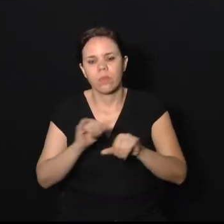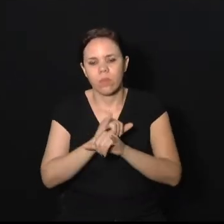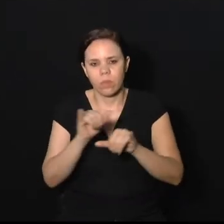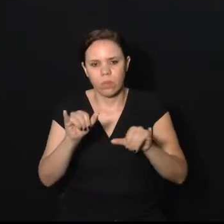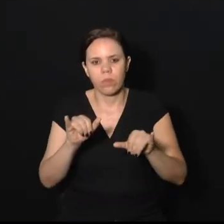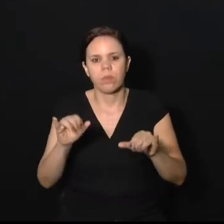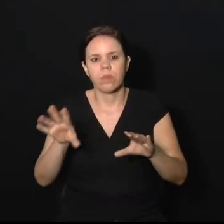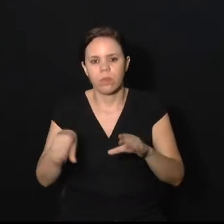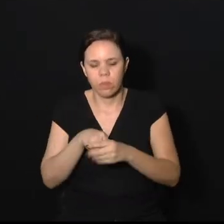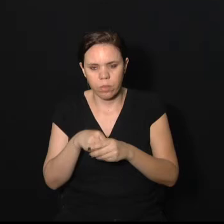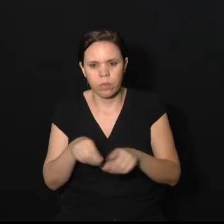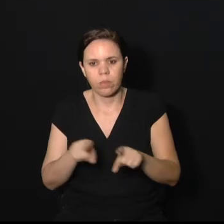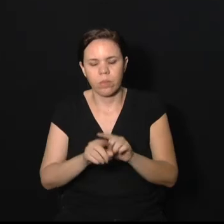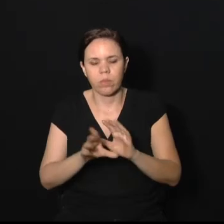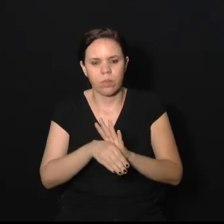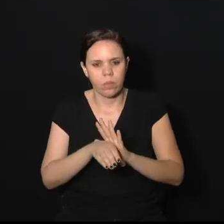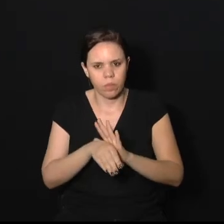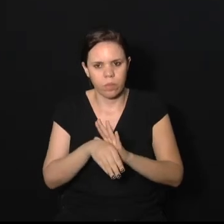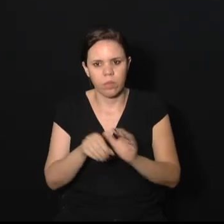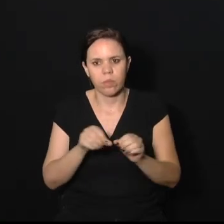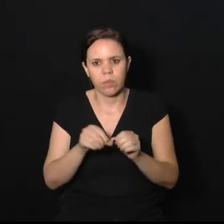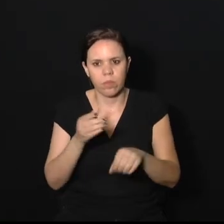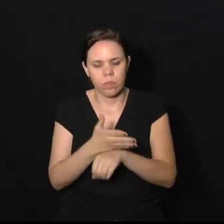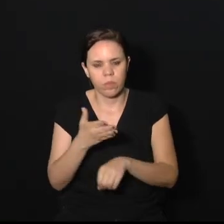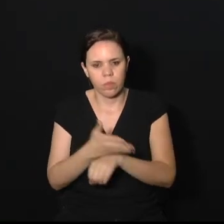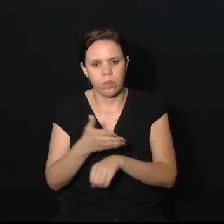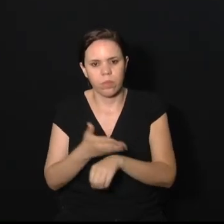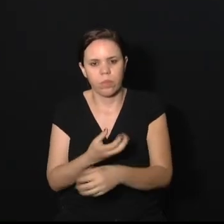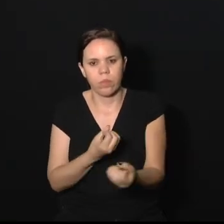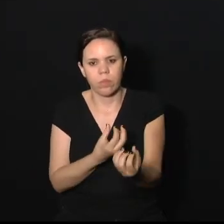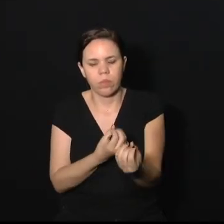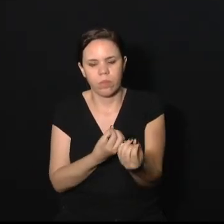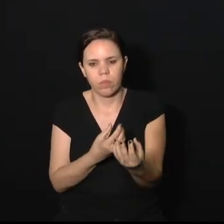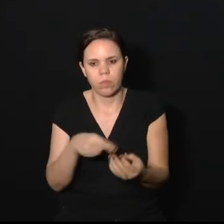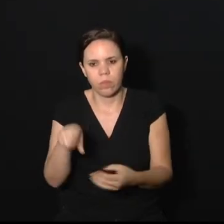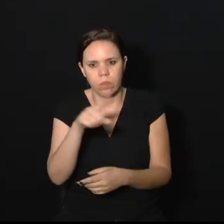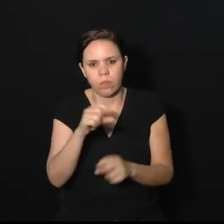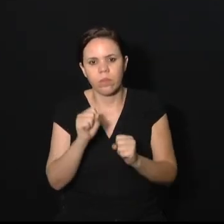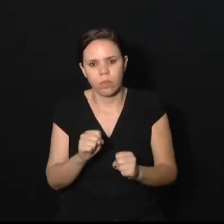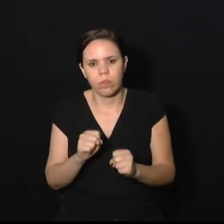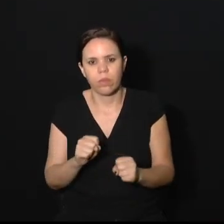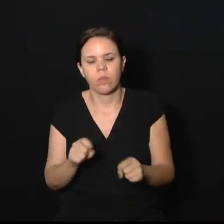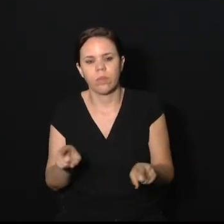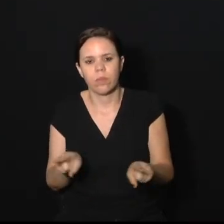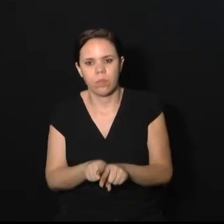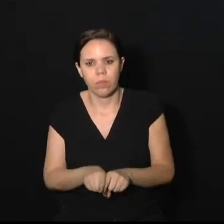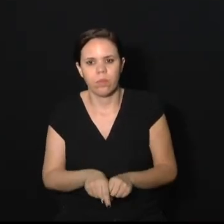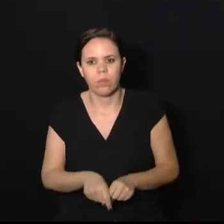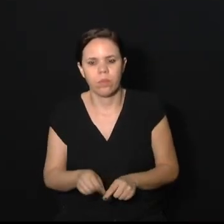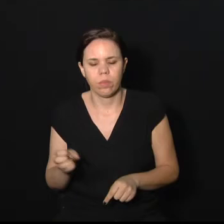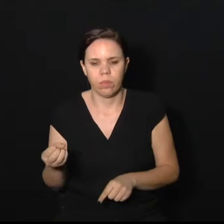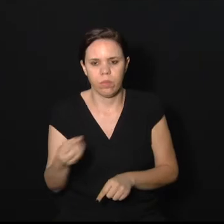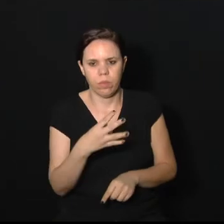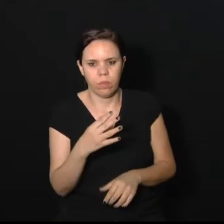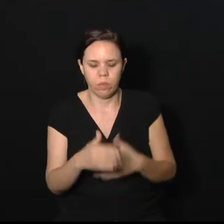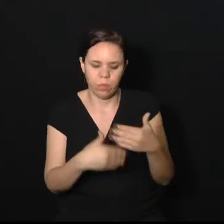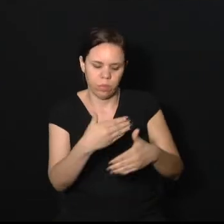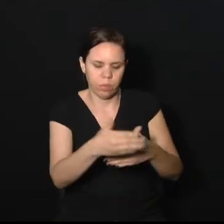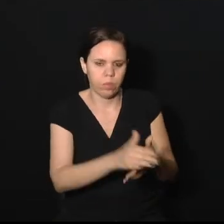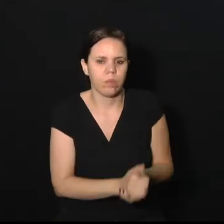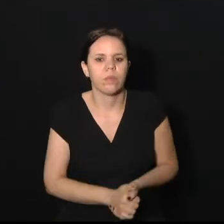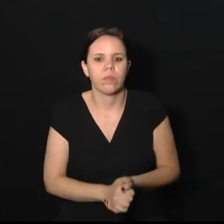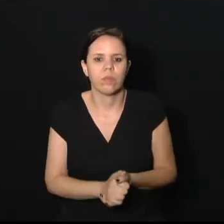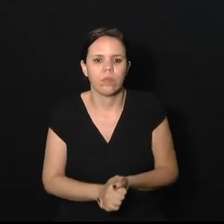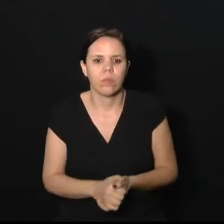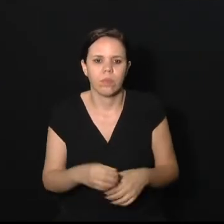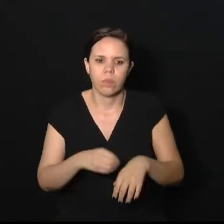esses conceitos quanto também fazer parte desses dados, né? Vocês podem também, uma nova etapa de